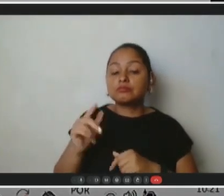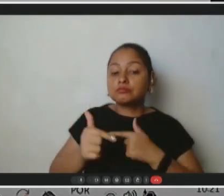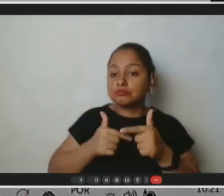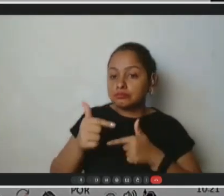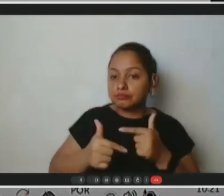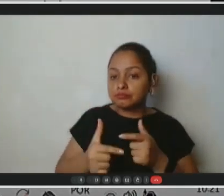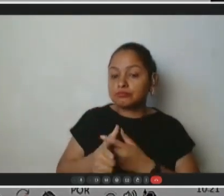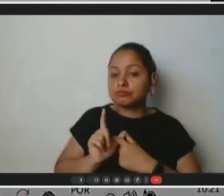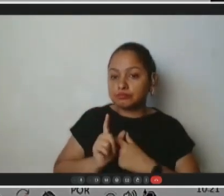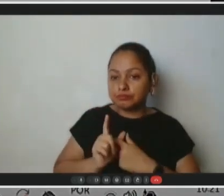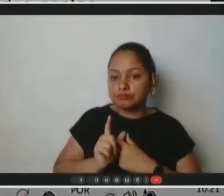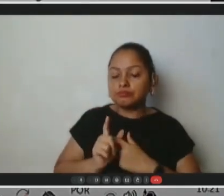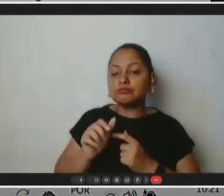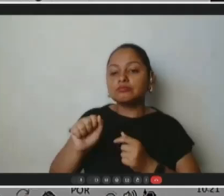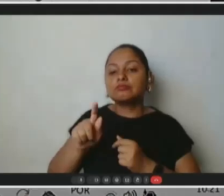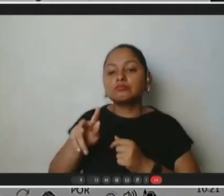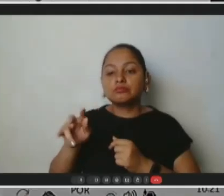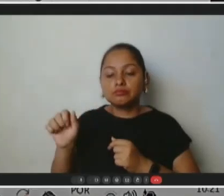ativa.